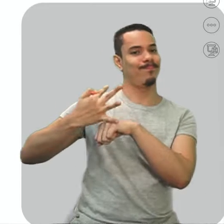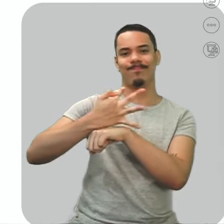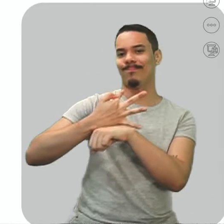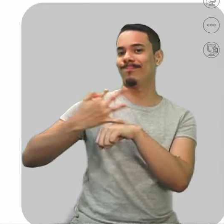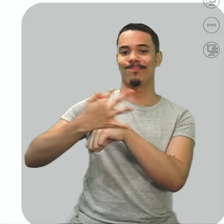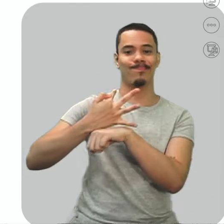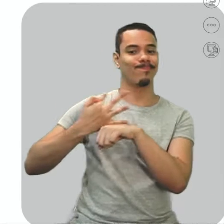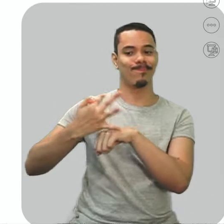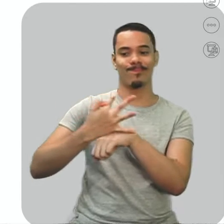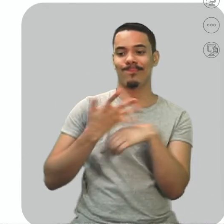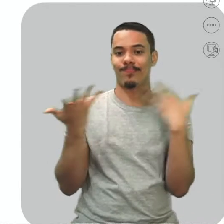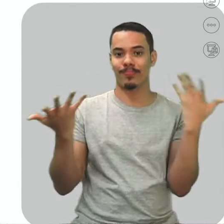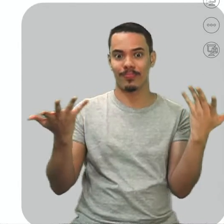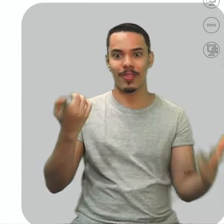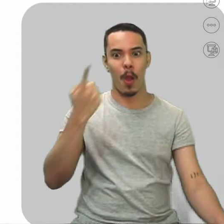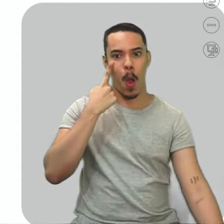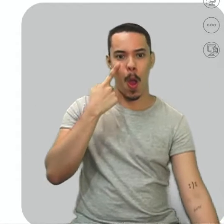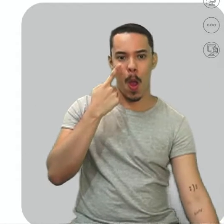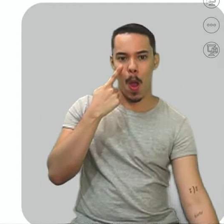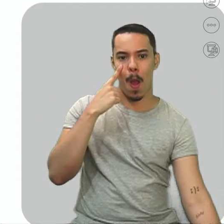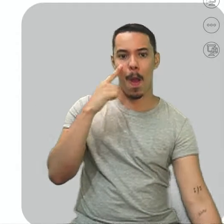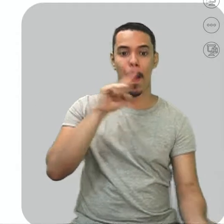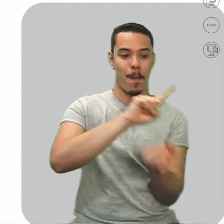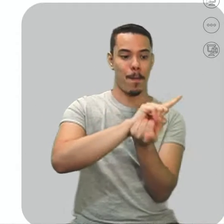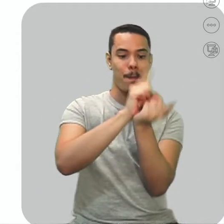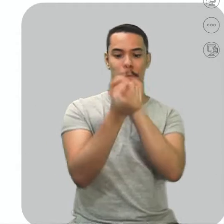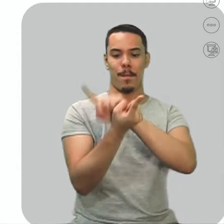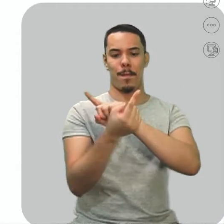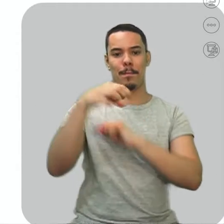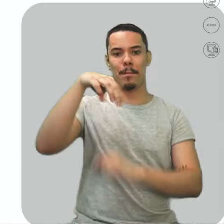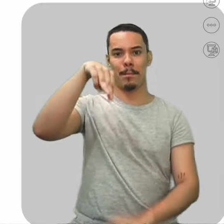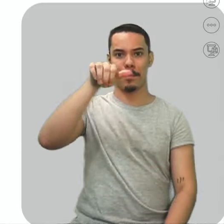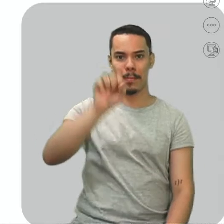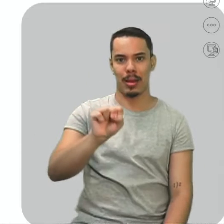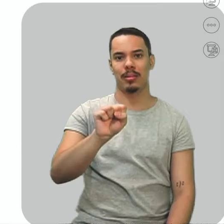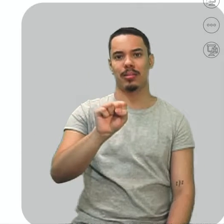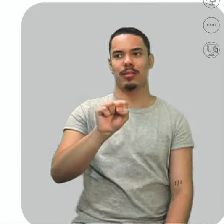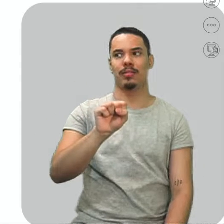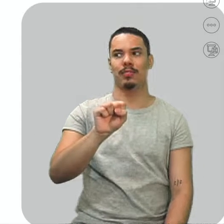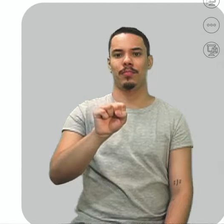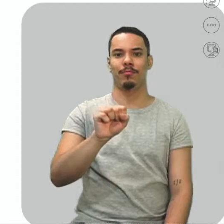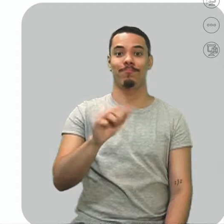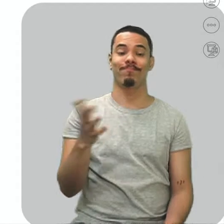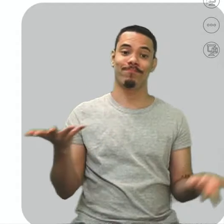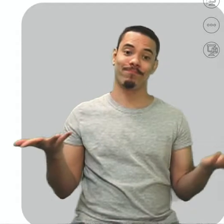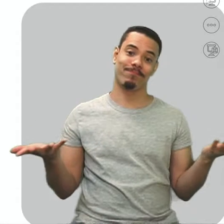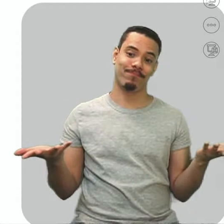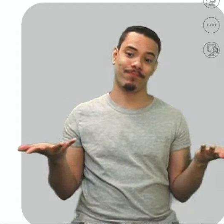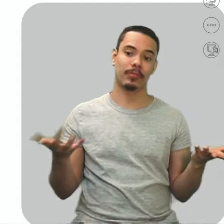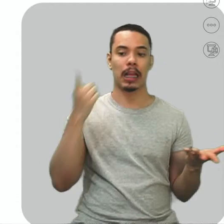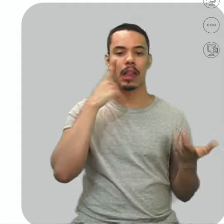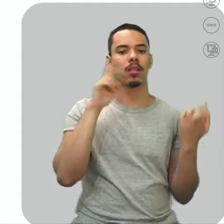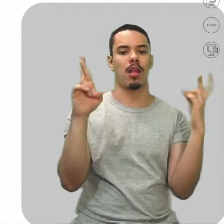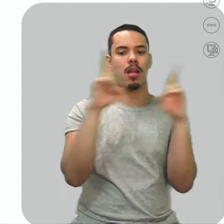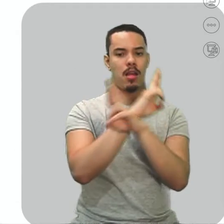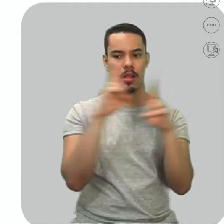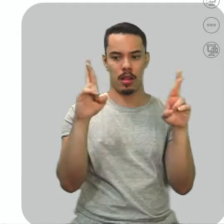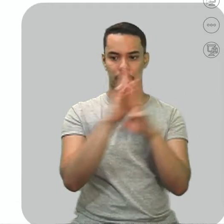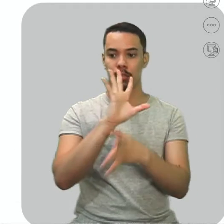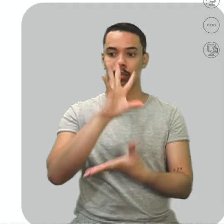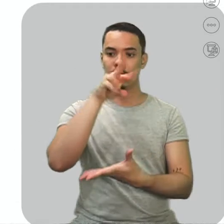férias Olha só o posição aqui ó introduzindo a oração não é a relação